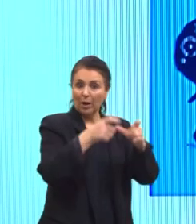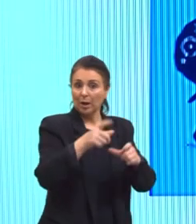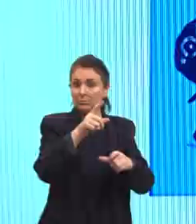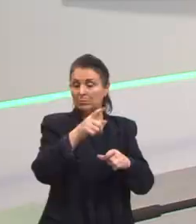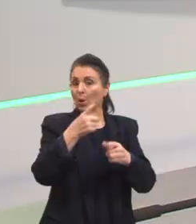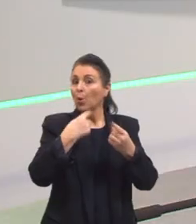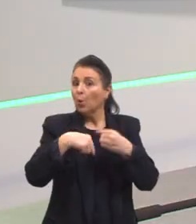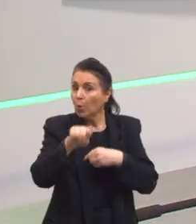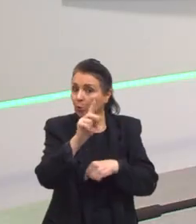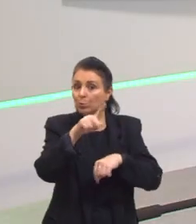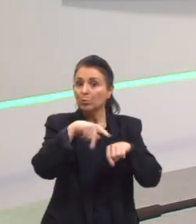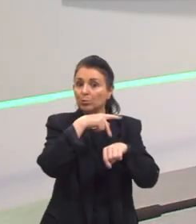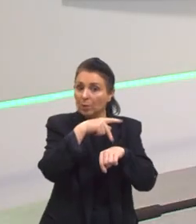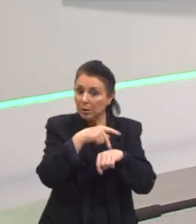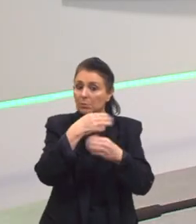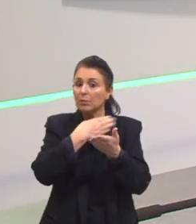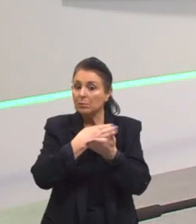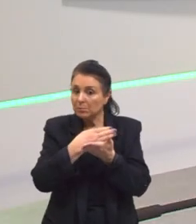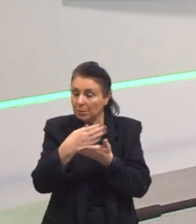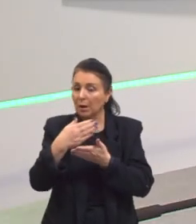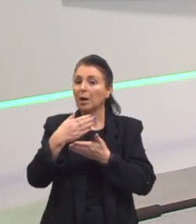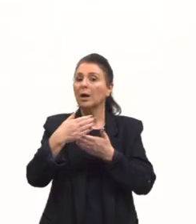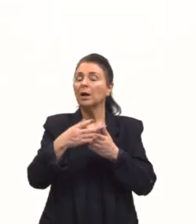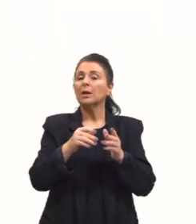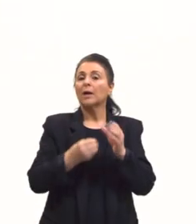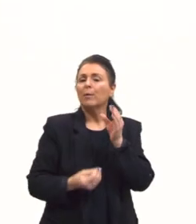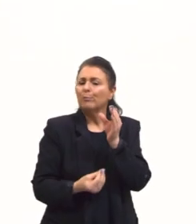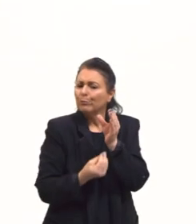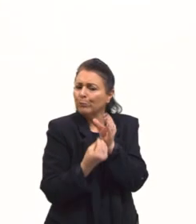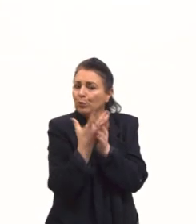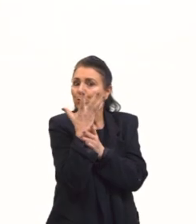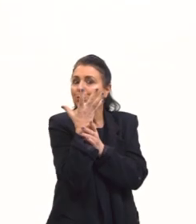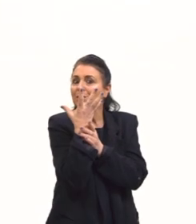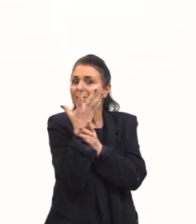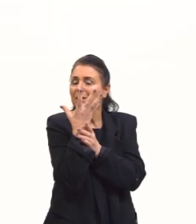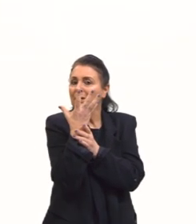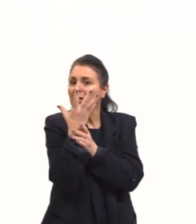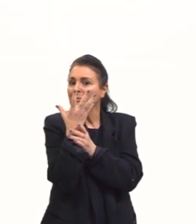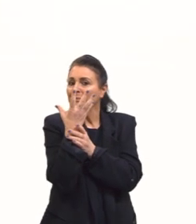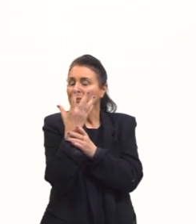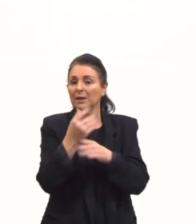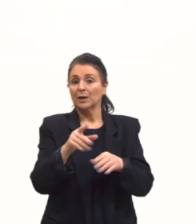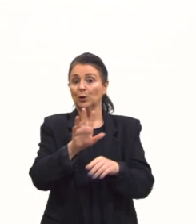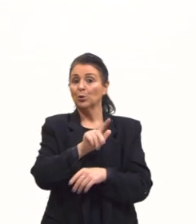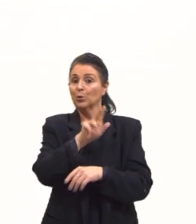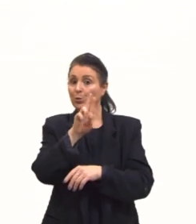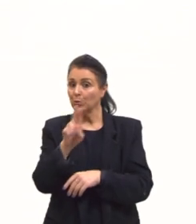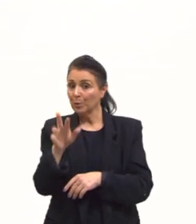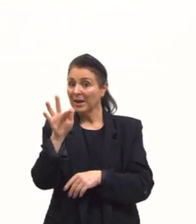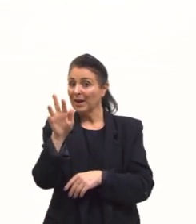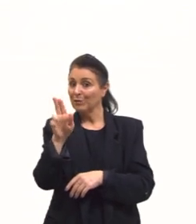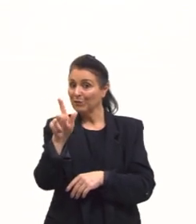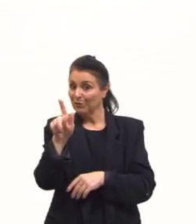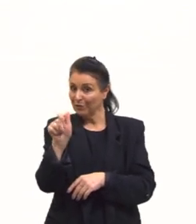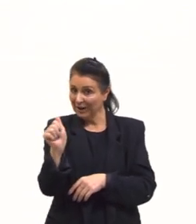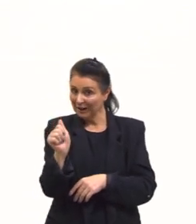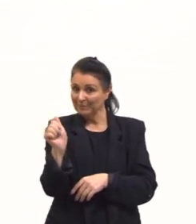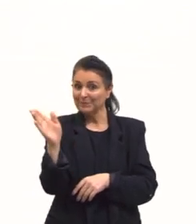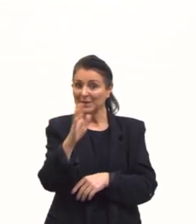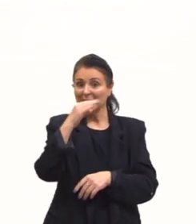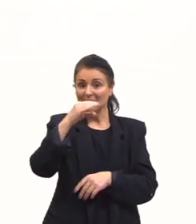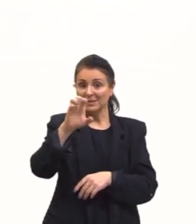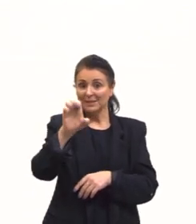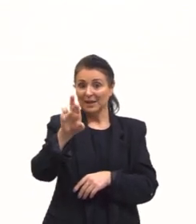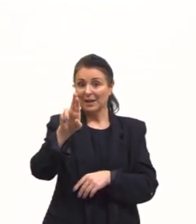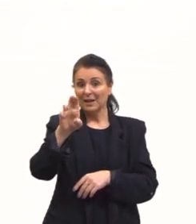outro país poder produzir ali seu conhecimento e a gente chama isso de fuga de cérebro tá a gurizada e a outra aqui do lado é um